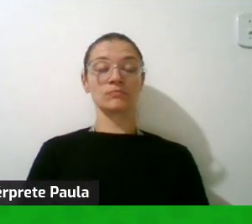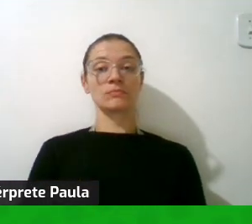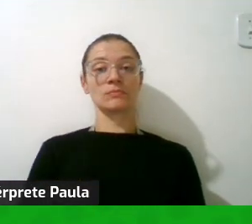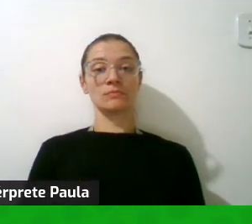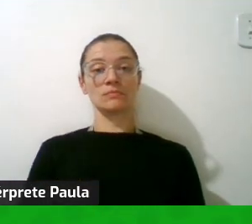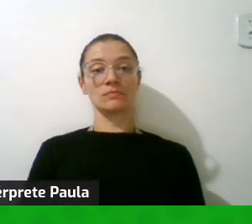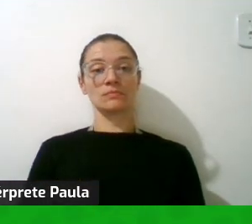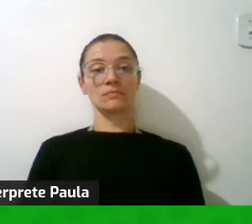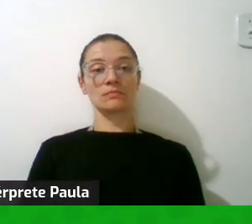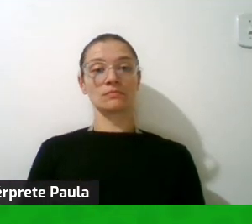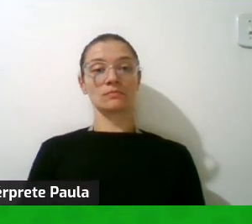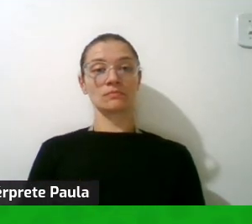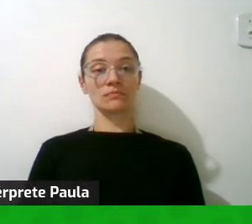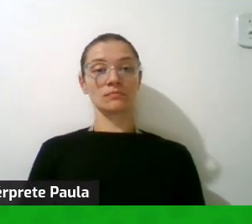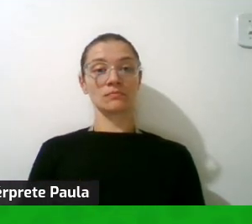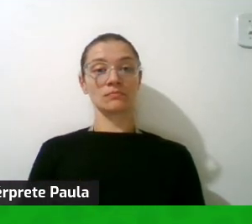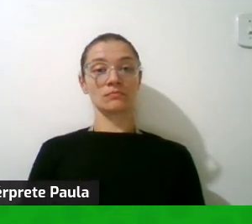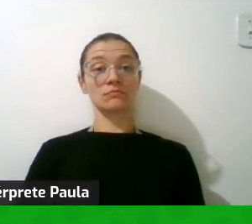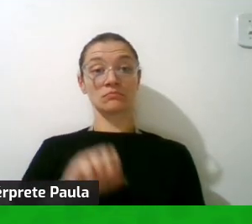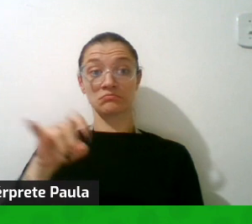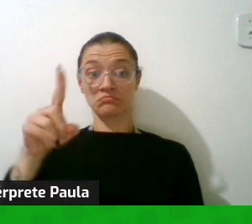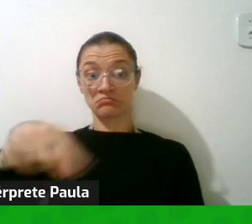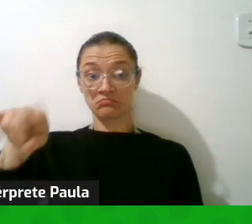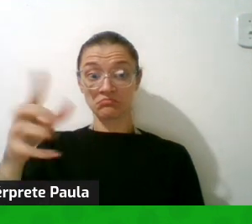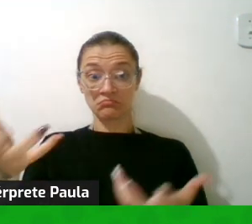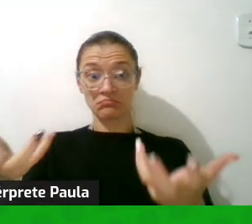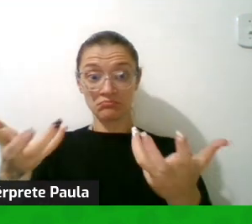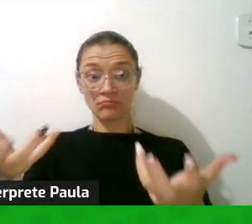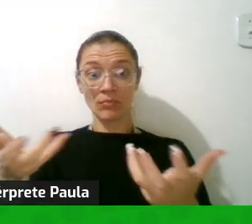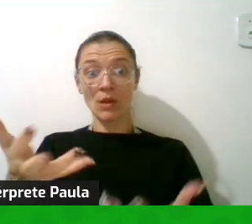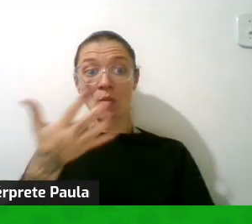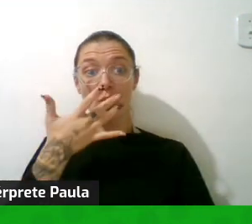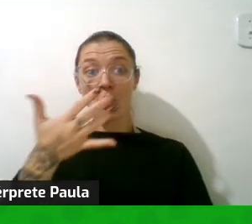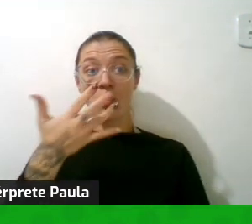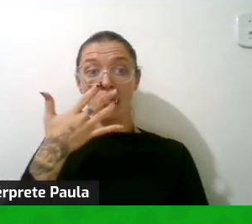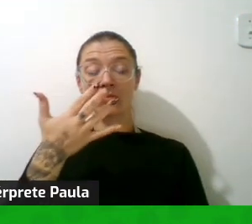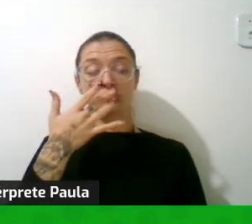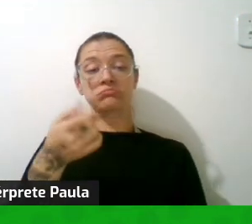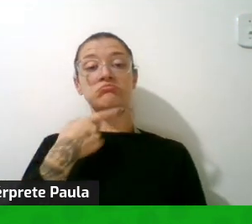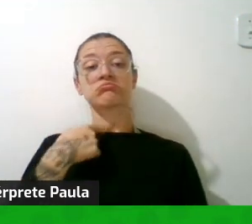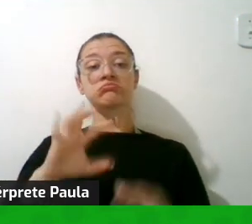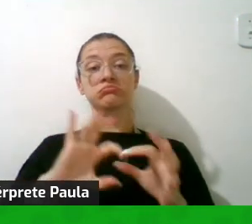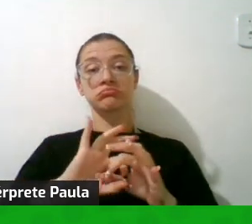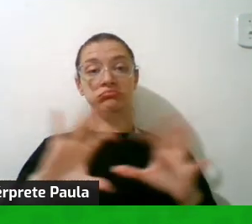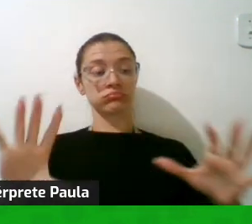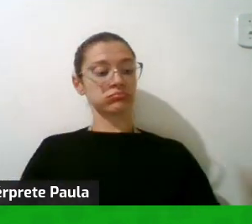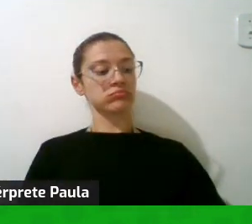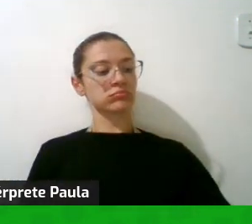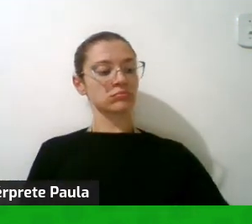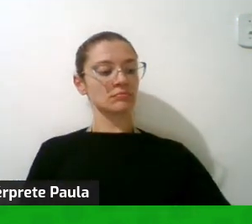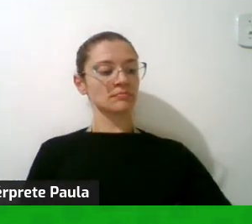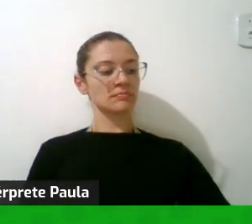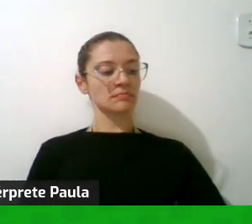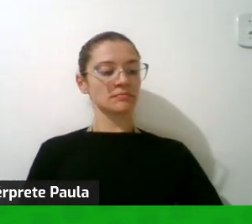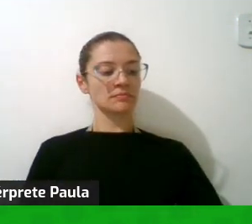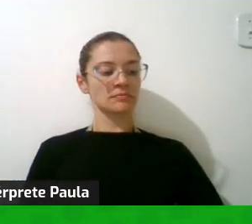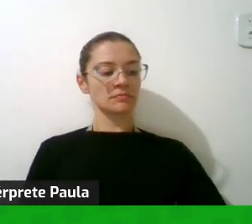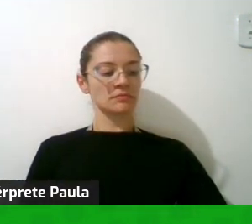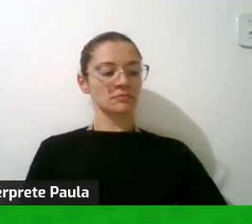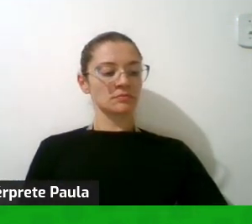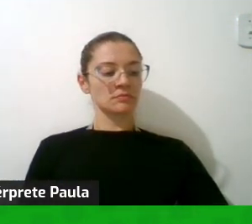Perfeito. Aqui, se vocês quiserem colorir ela também, podem ficar à vontade. Então, receita, posso colocar aqui